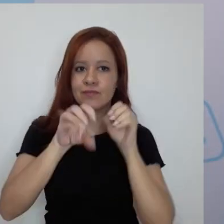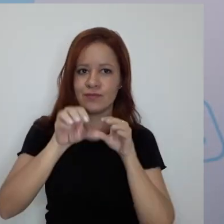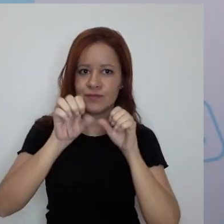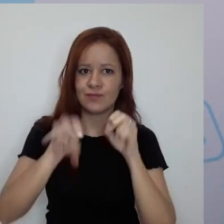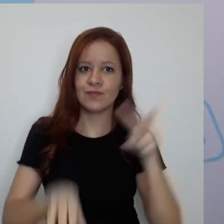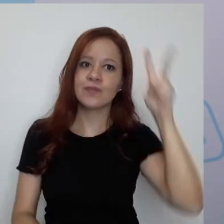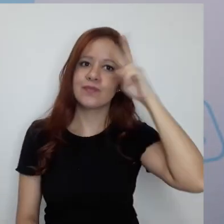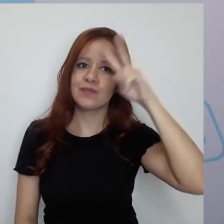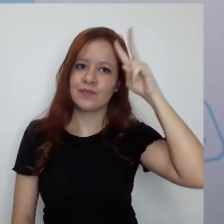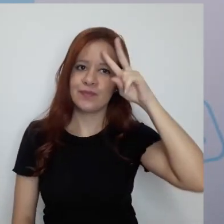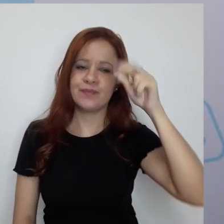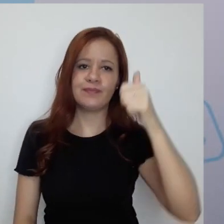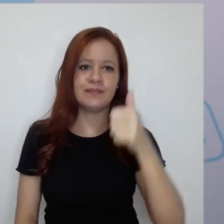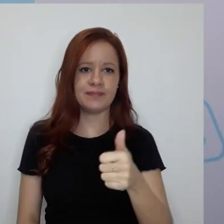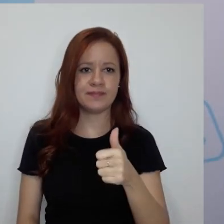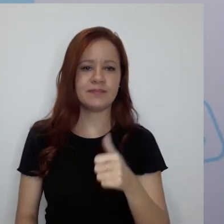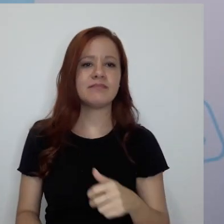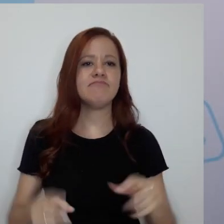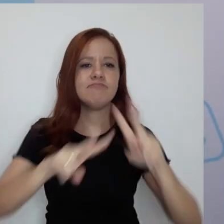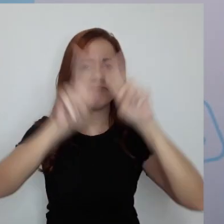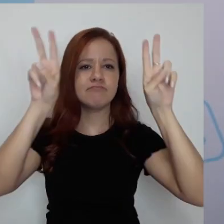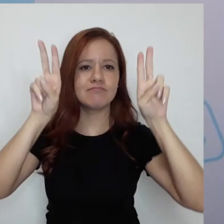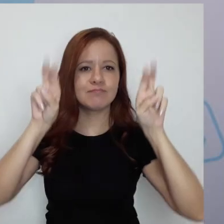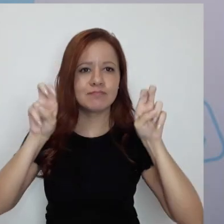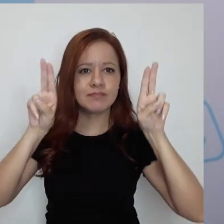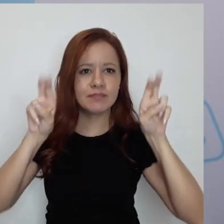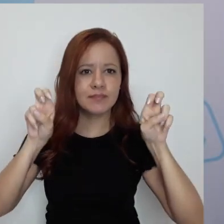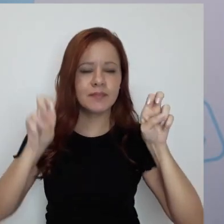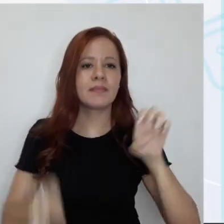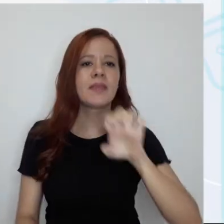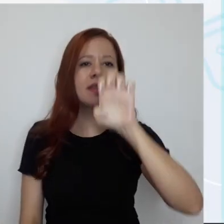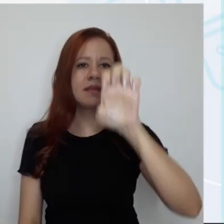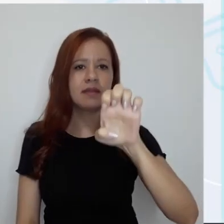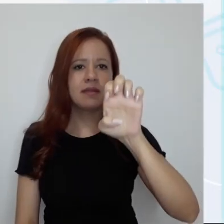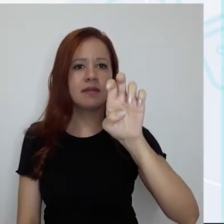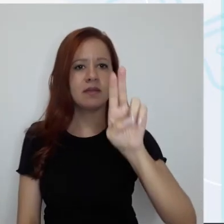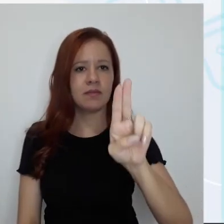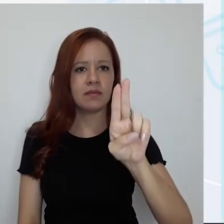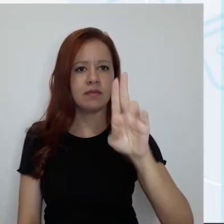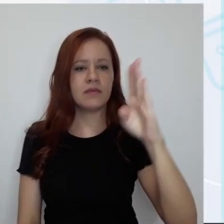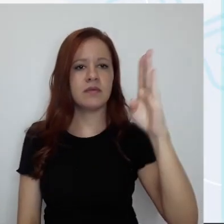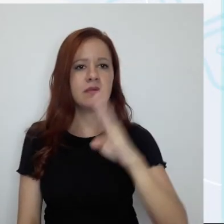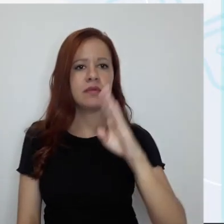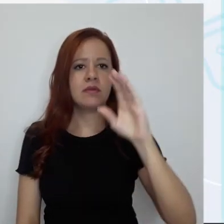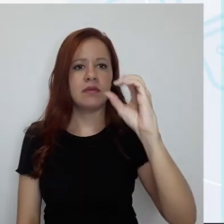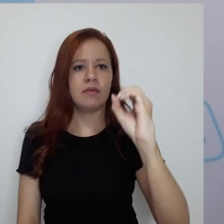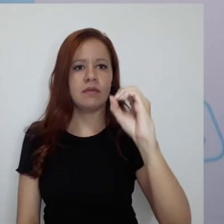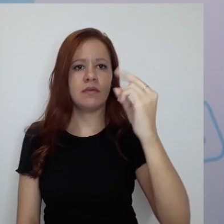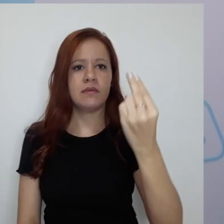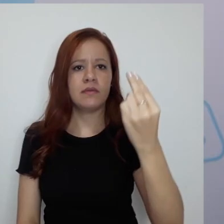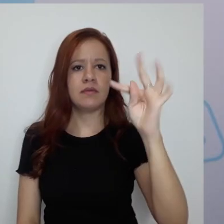2. O nosso tema de hoje, é o eu e o outro.